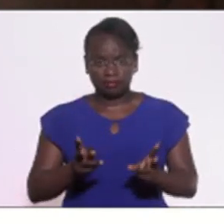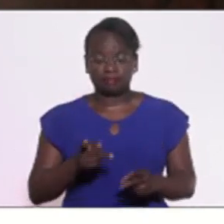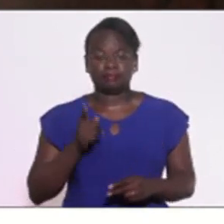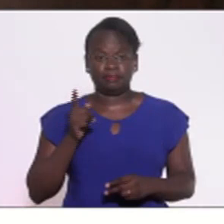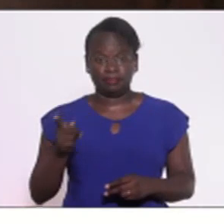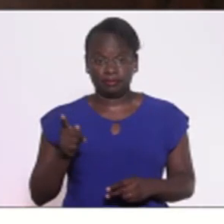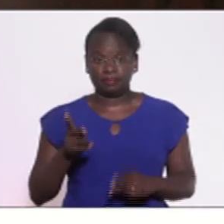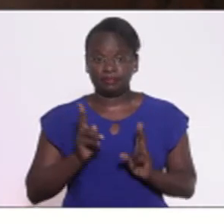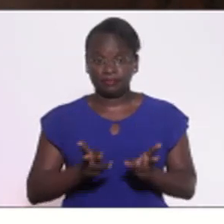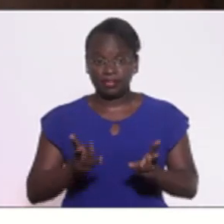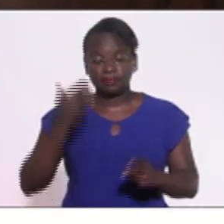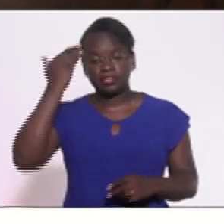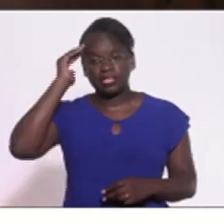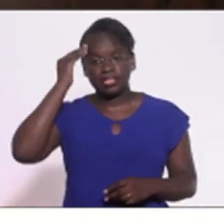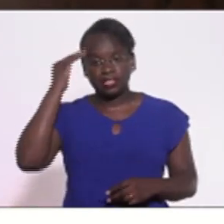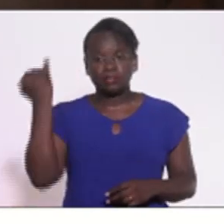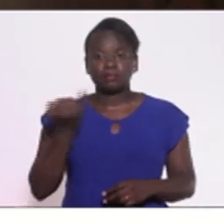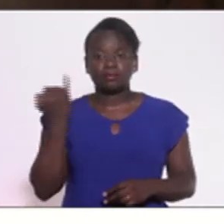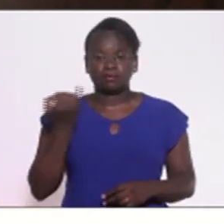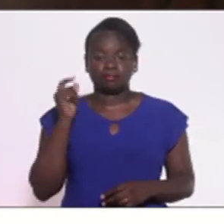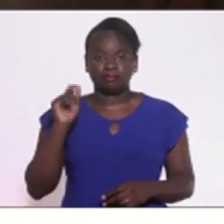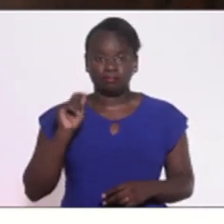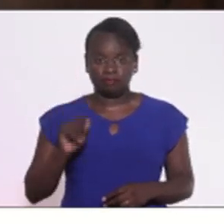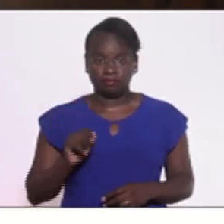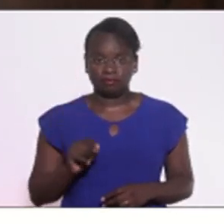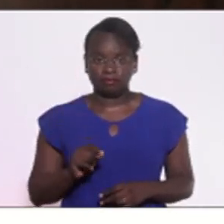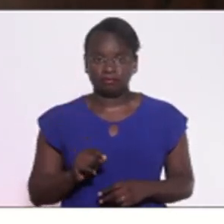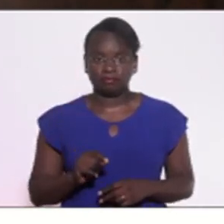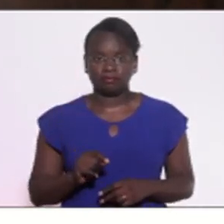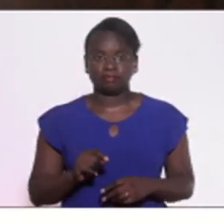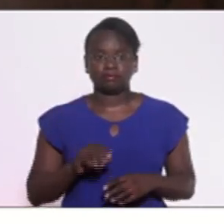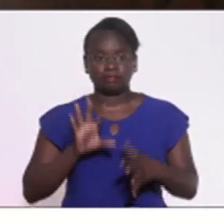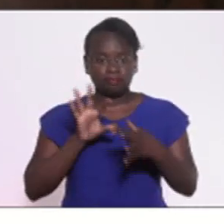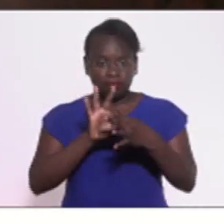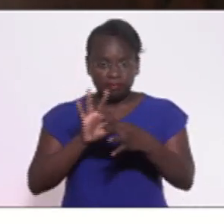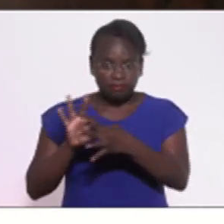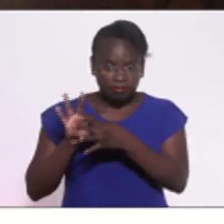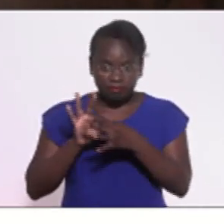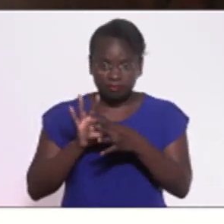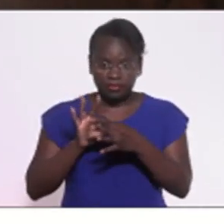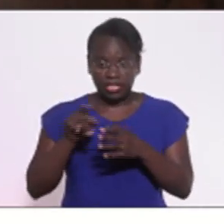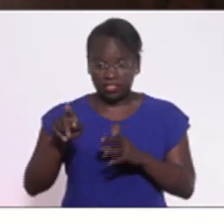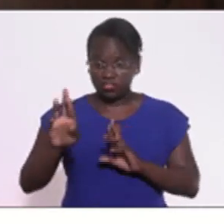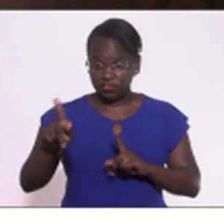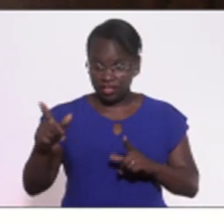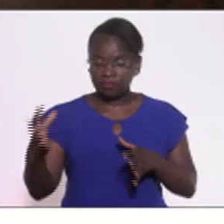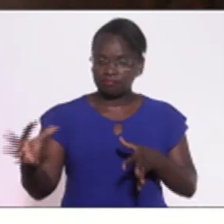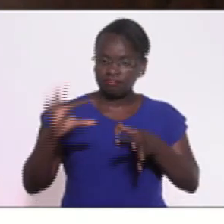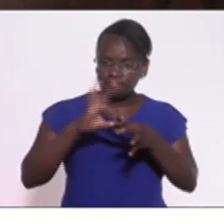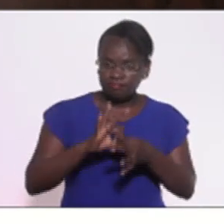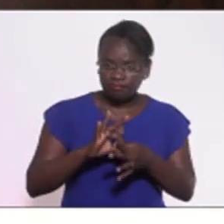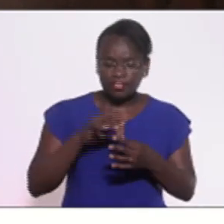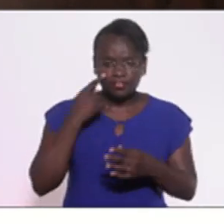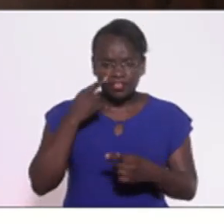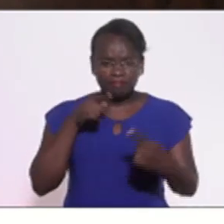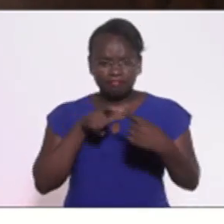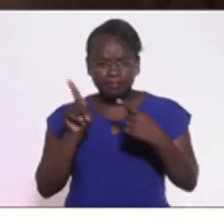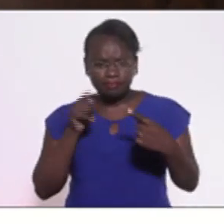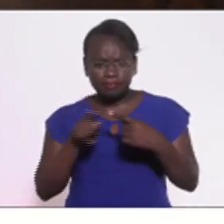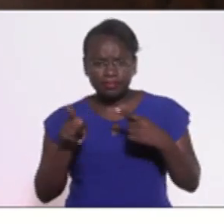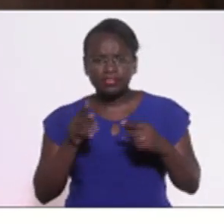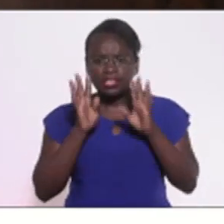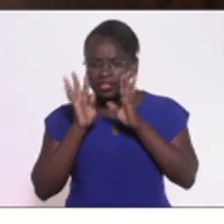Ronaldo sempre compreendeu a importância de unir os contrários, ouvir as divergências,